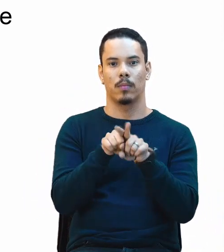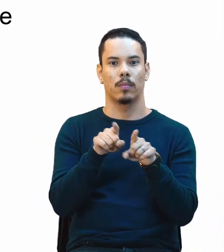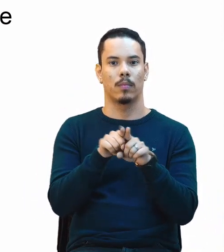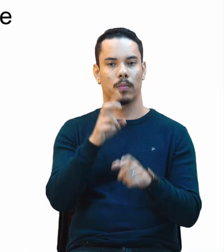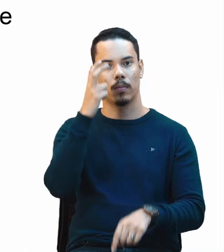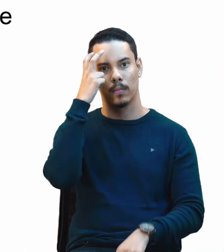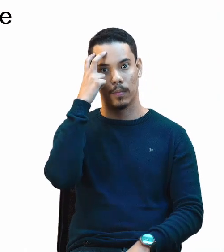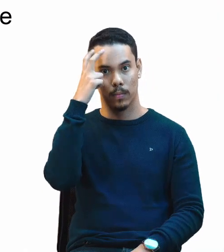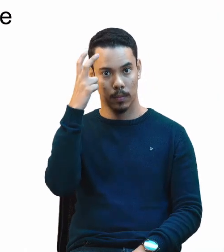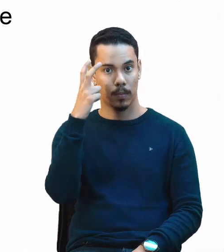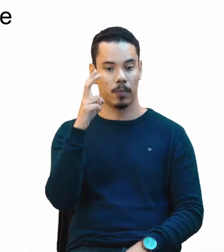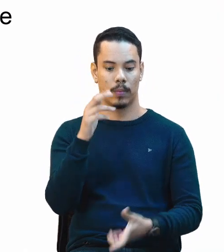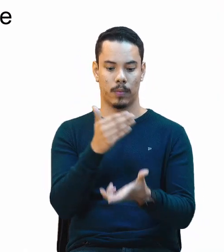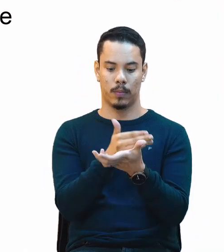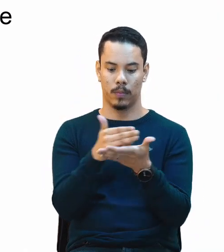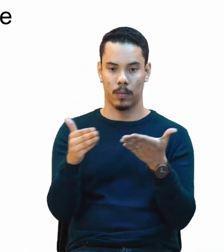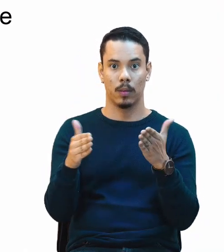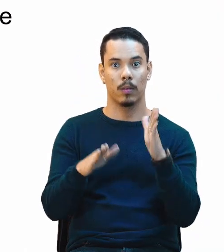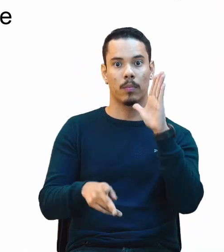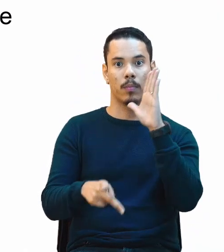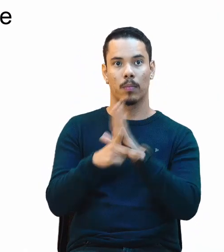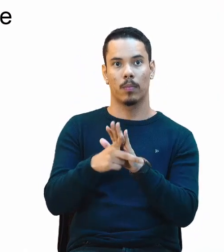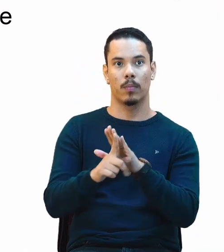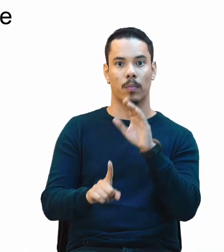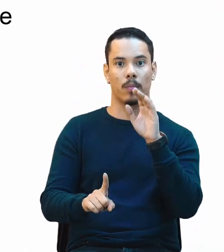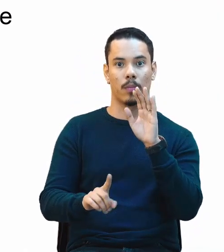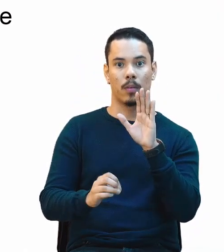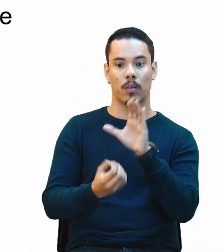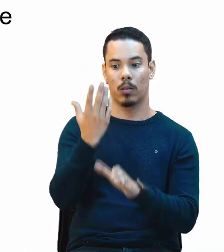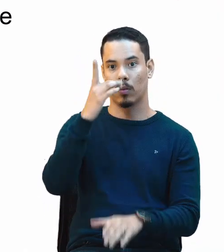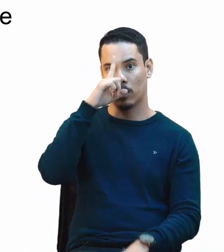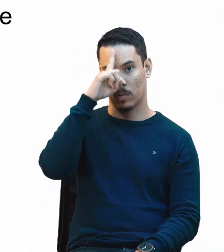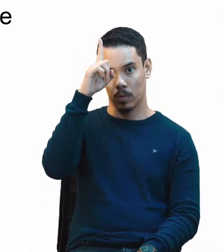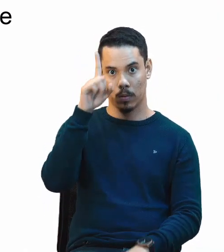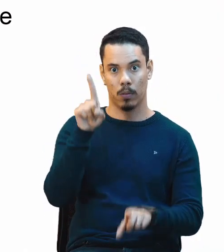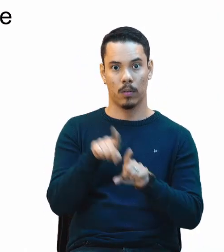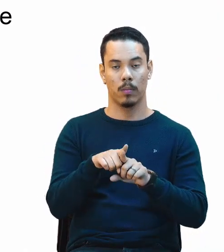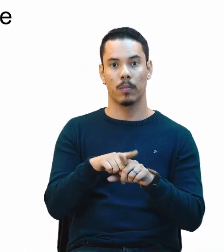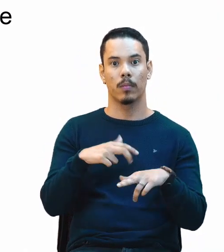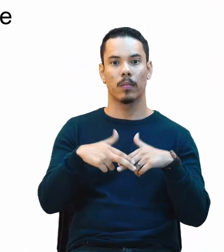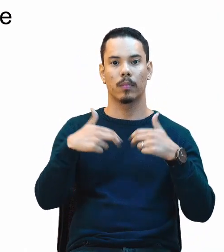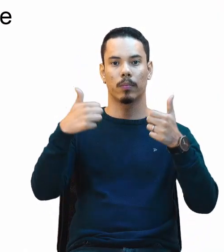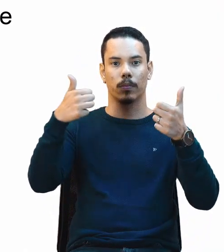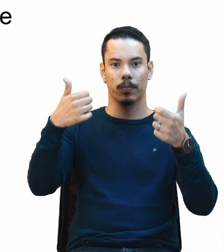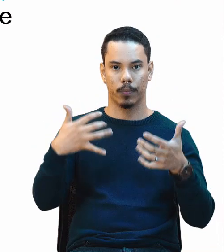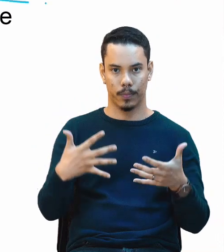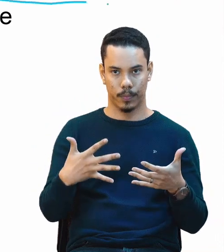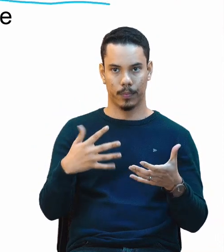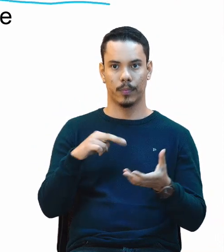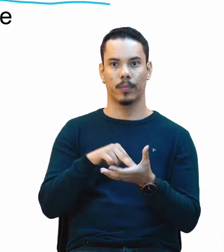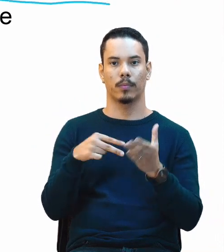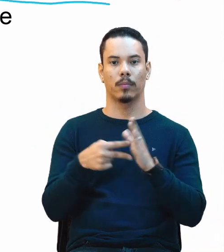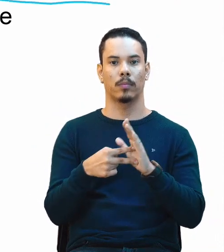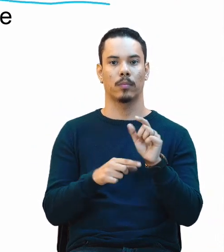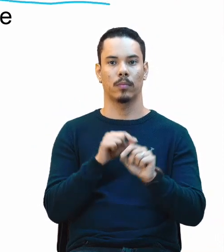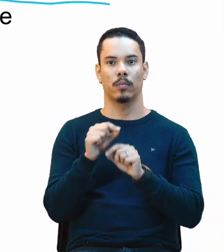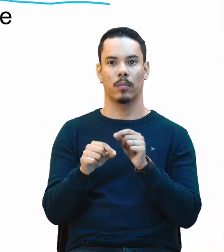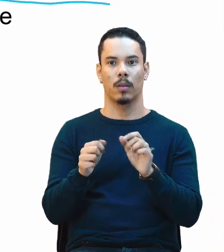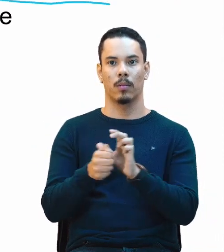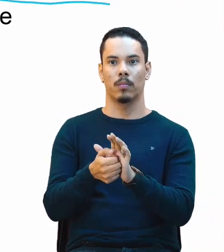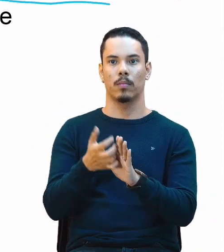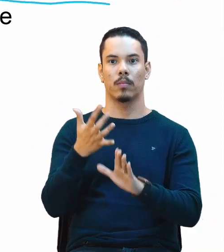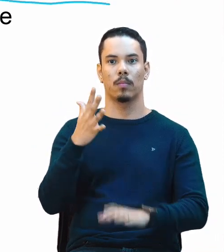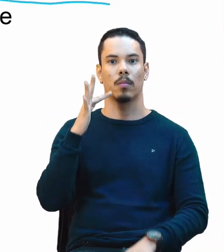inteligibilidade, o princípio que está na origem de uma realidade. Explicar a origem de uma realidade era, para os primeiros